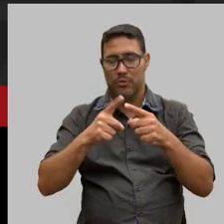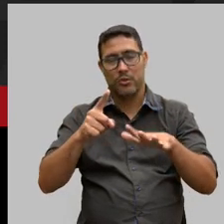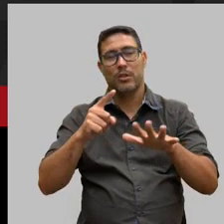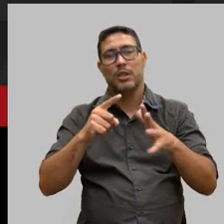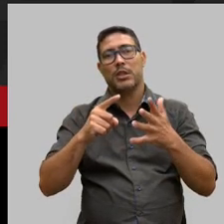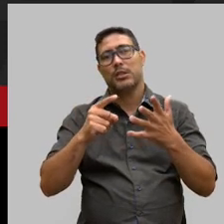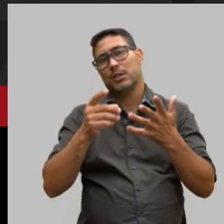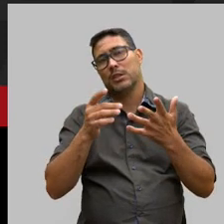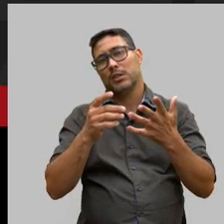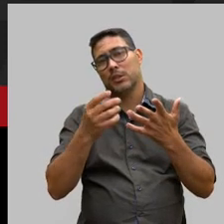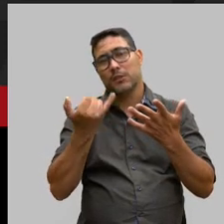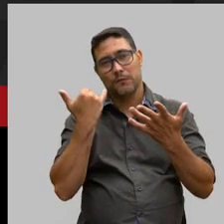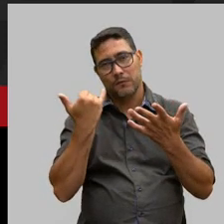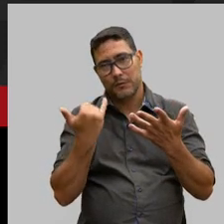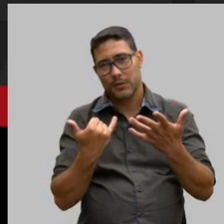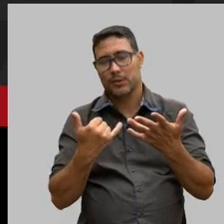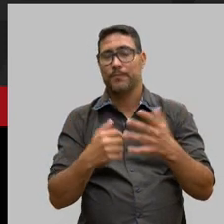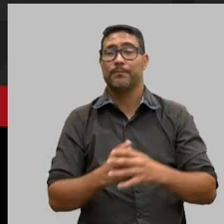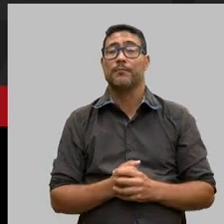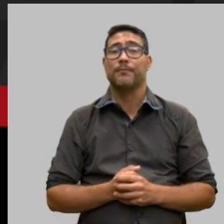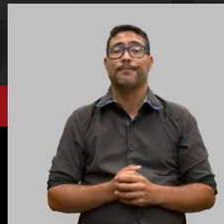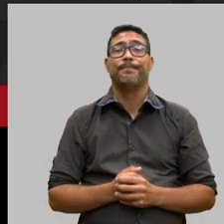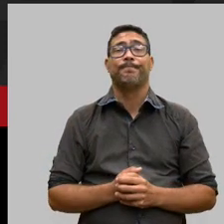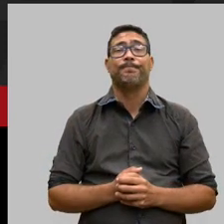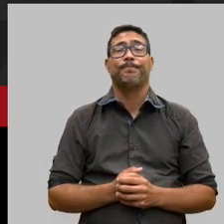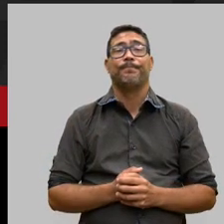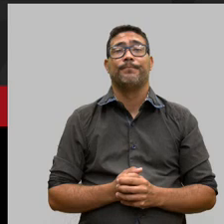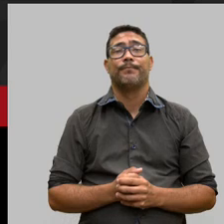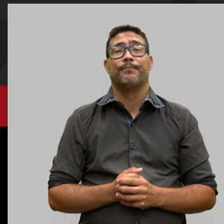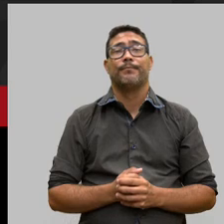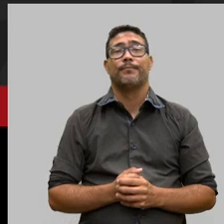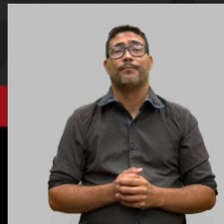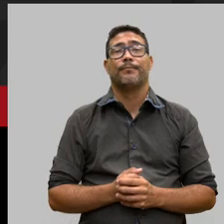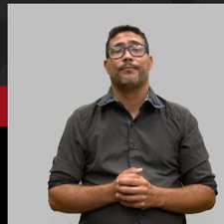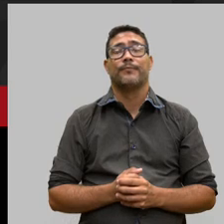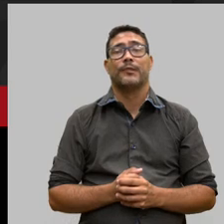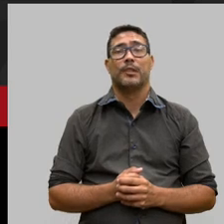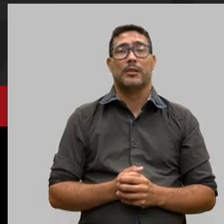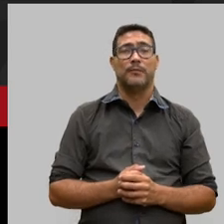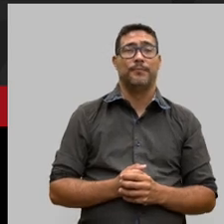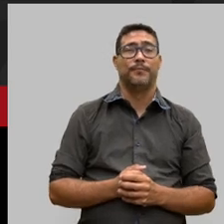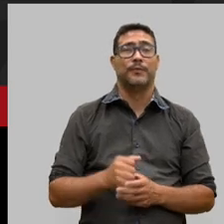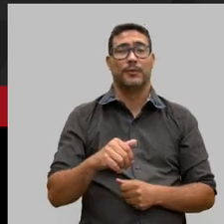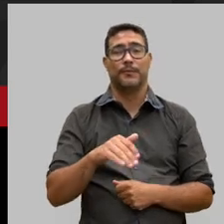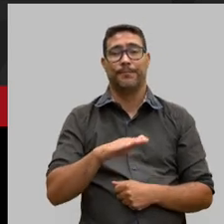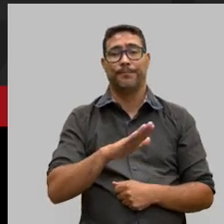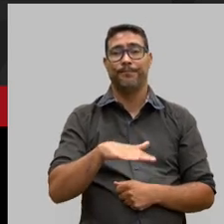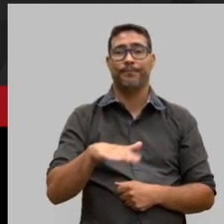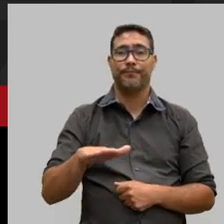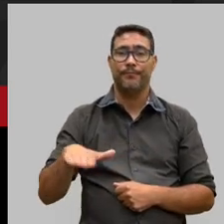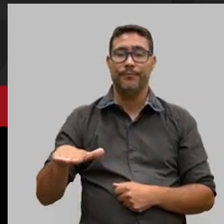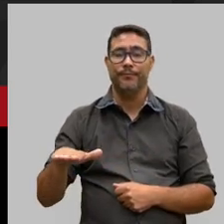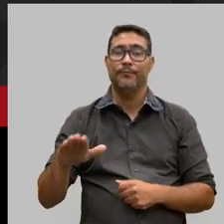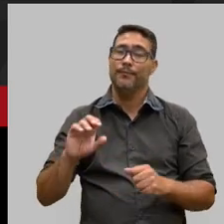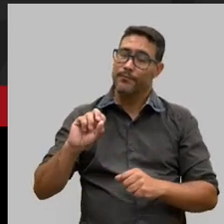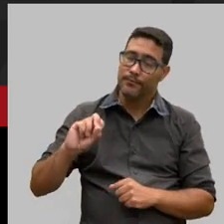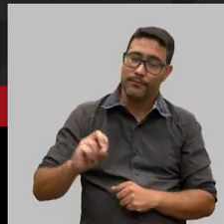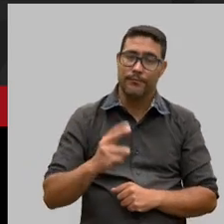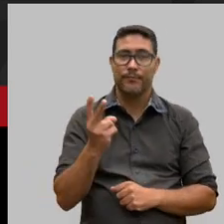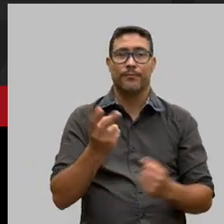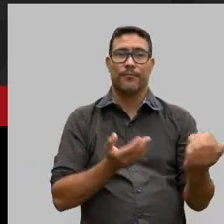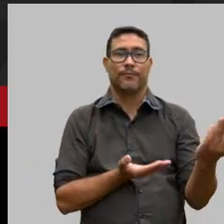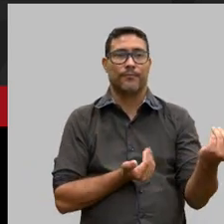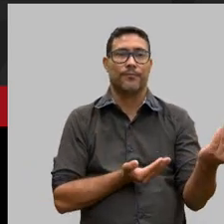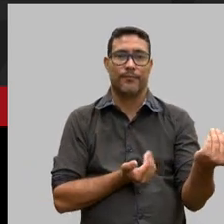detalhes e o geralmente o paciente né a criança ou adolescente eu vou geralmente falar aqui da